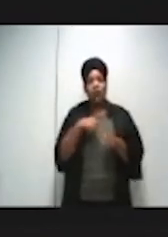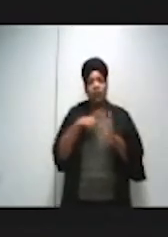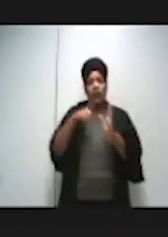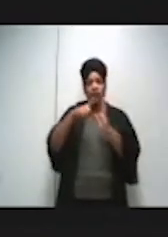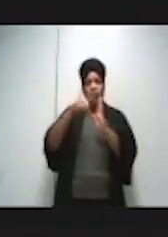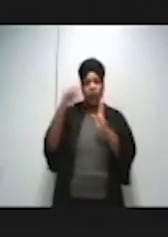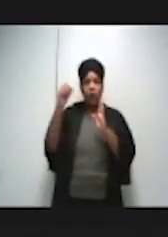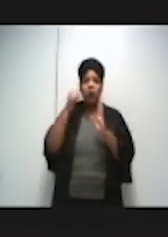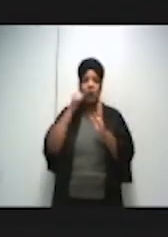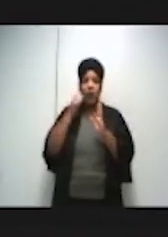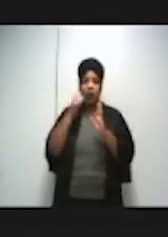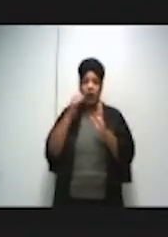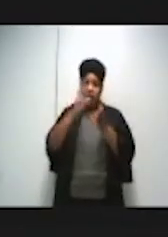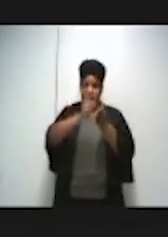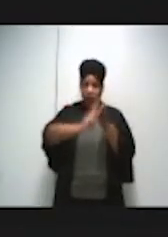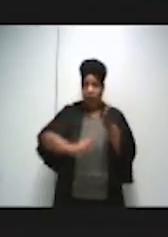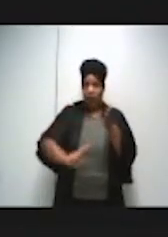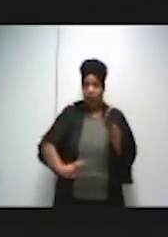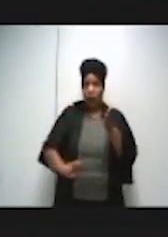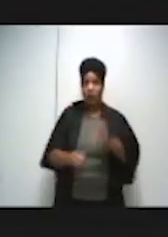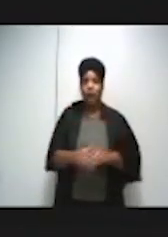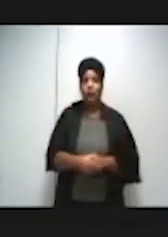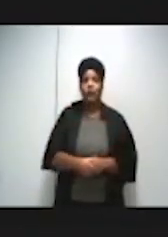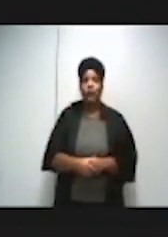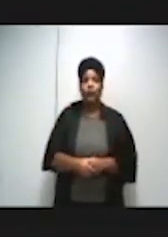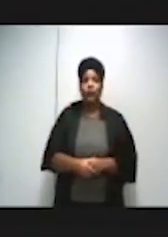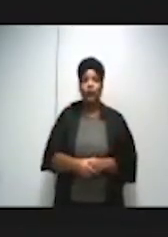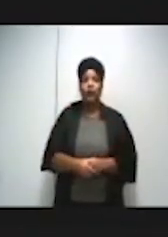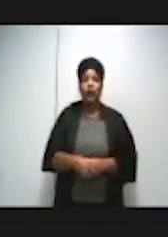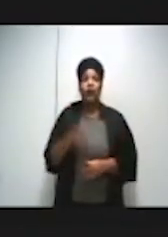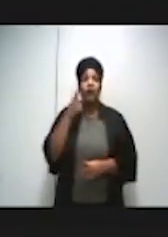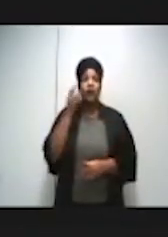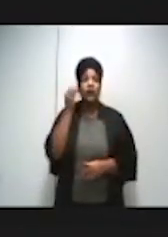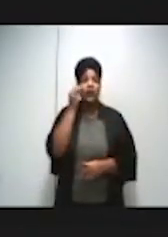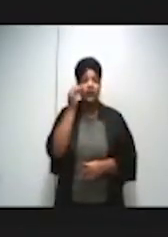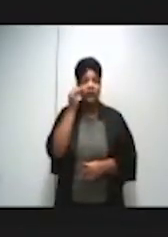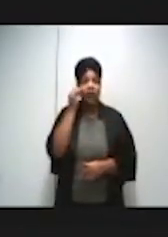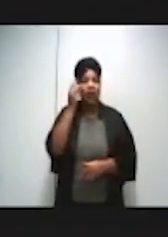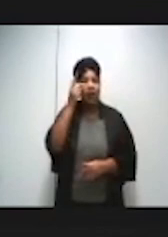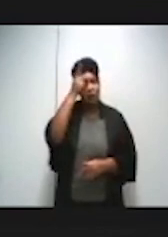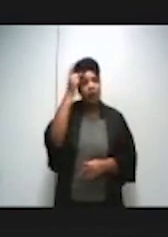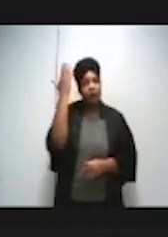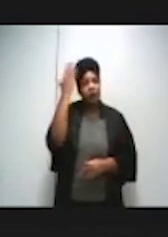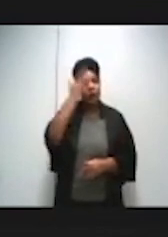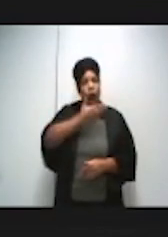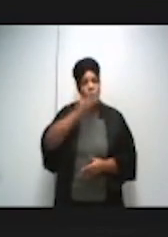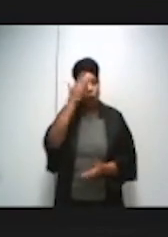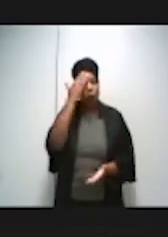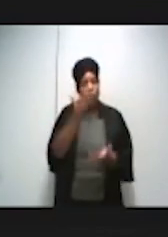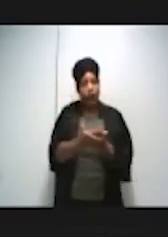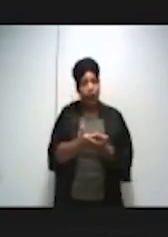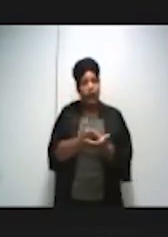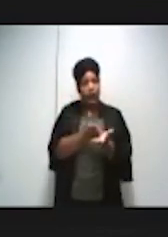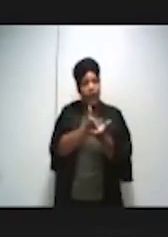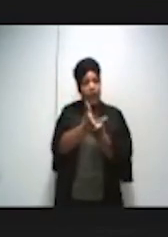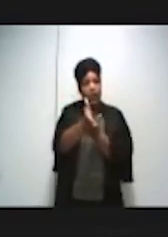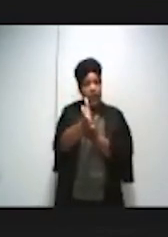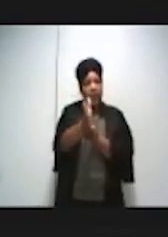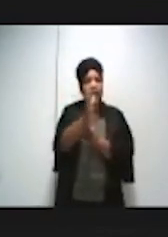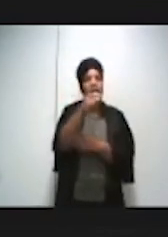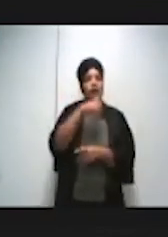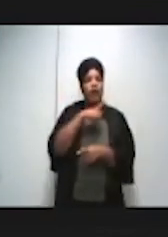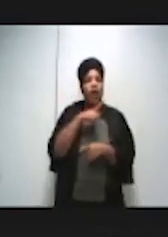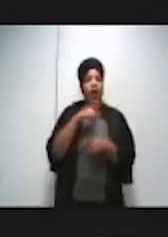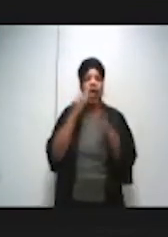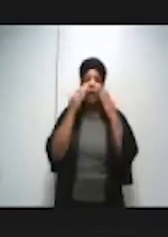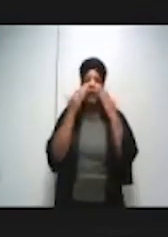por seguro-garantia judicial, a interpretação não pode se restringir à ideia de que houve penhora anterior de outro bem. Quanto à